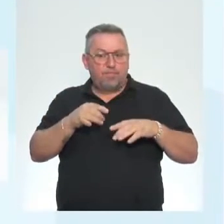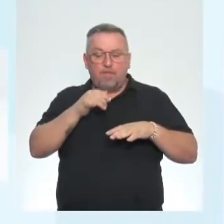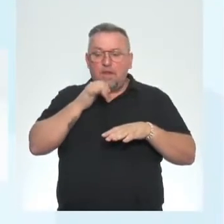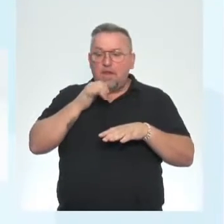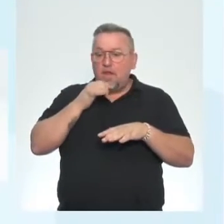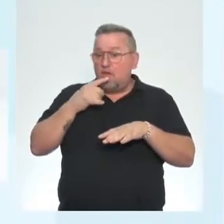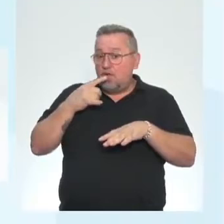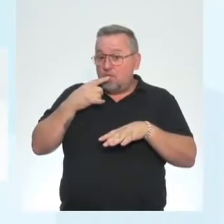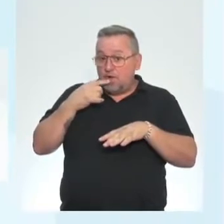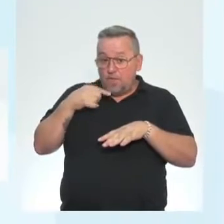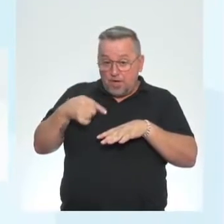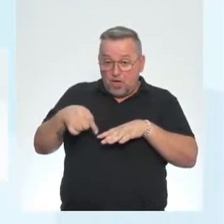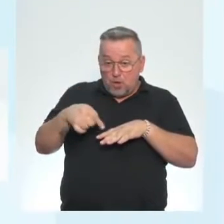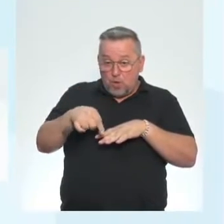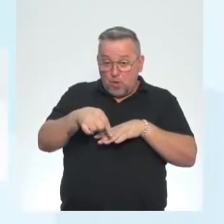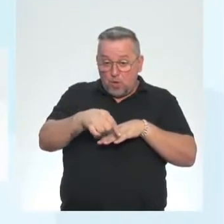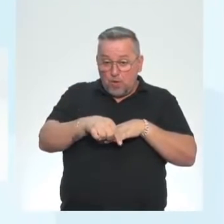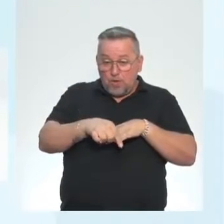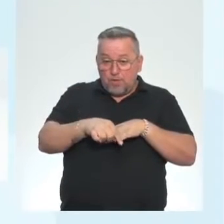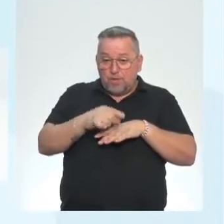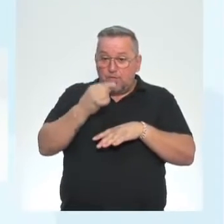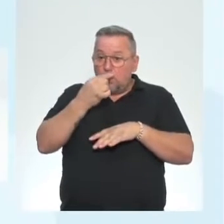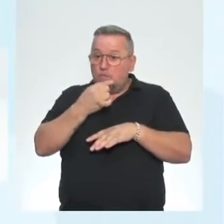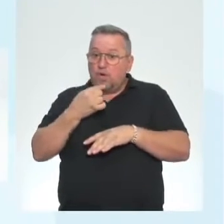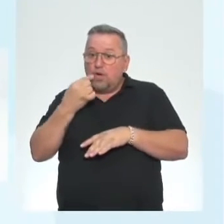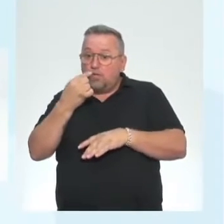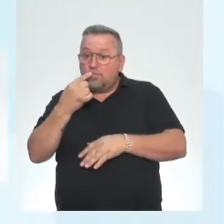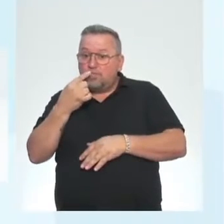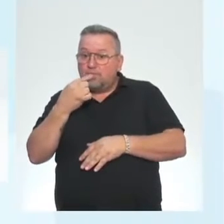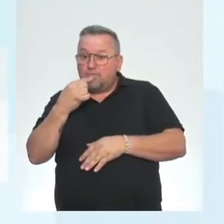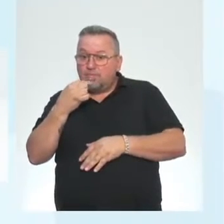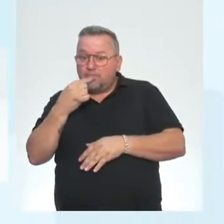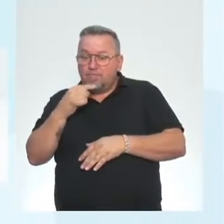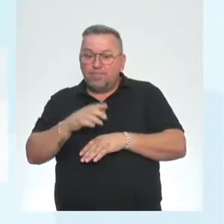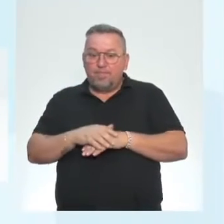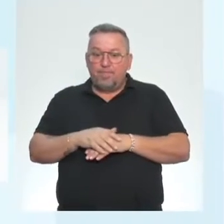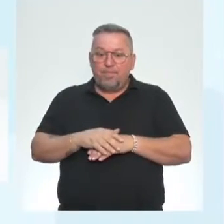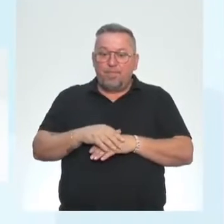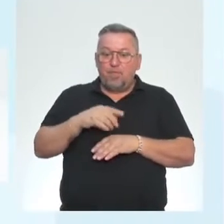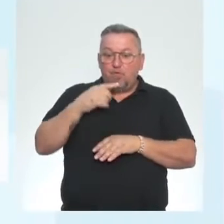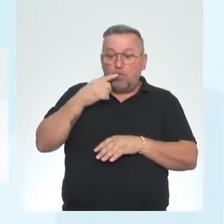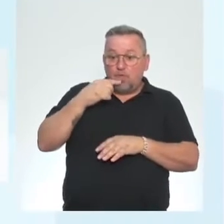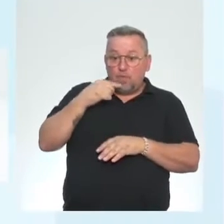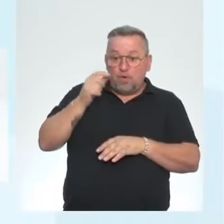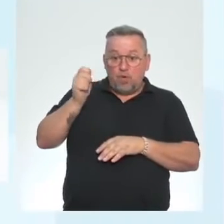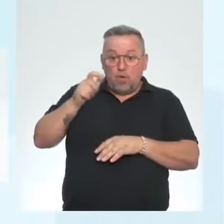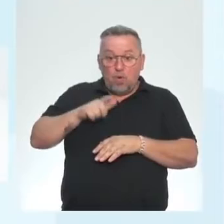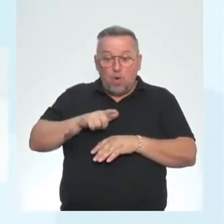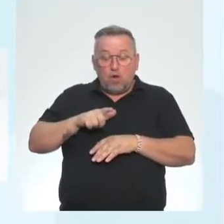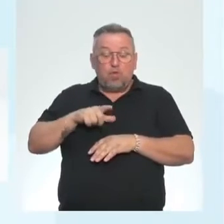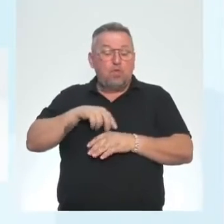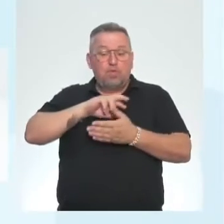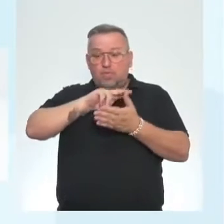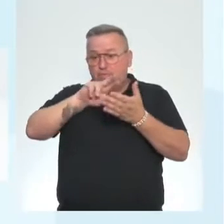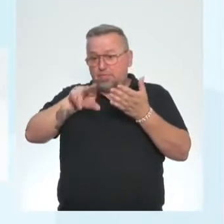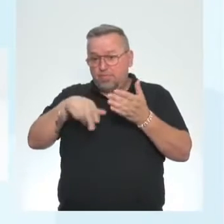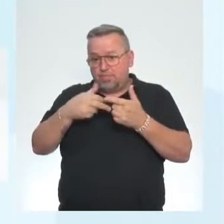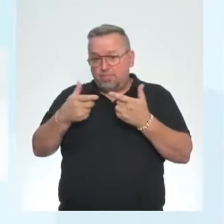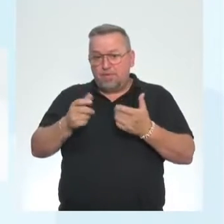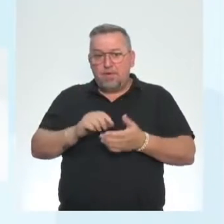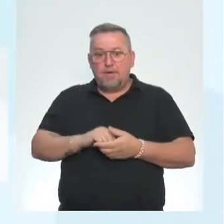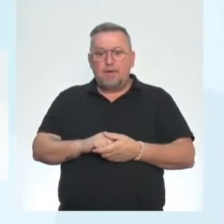esmalte vermelho, né? Com o batom vermelho, o vermelho com o batom azul, né? E aí vai.